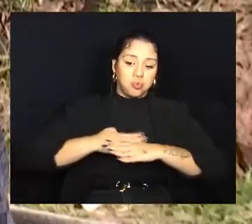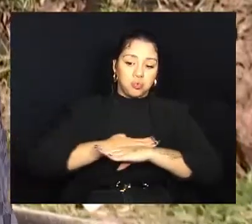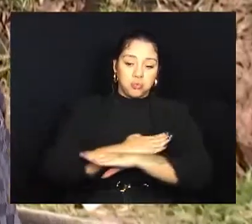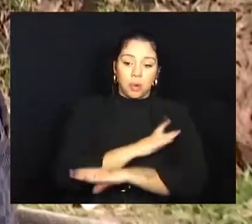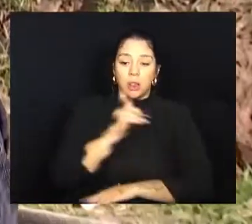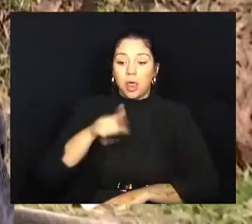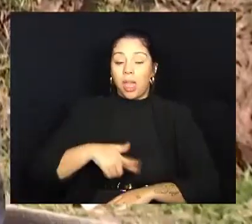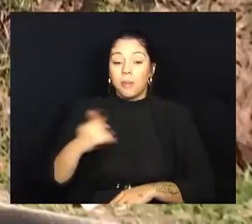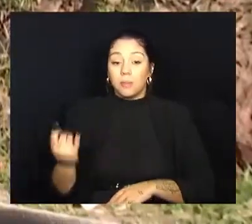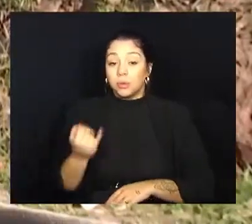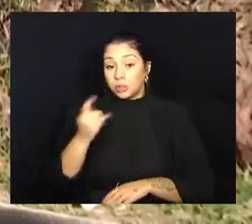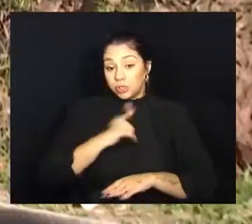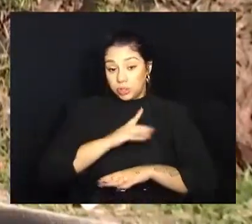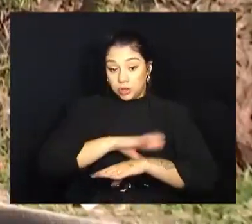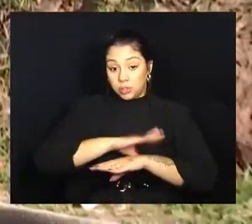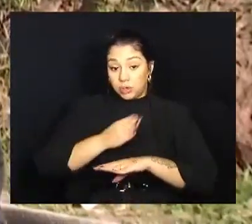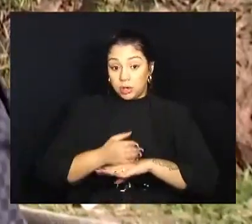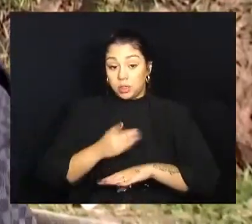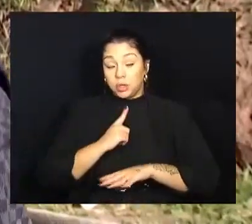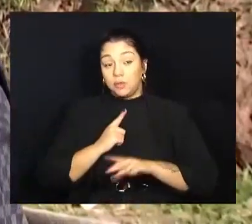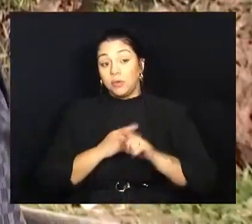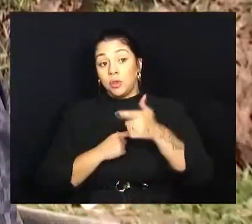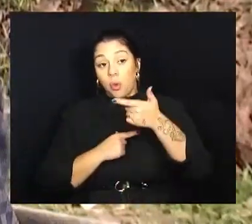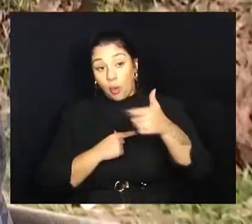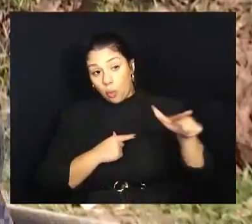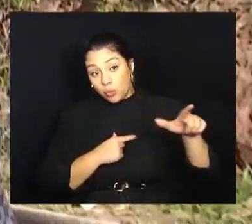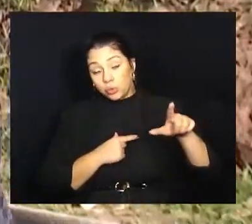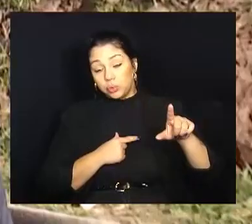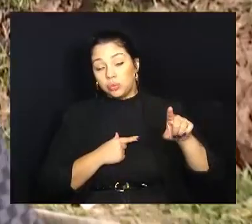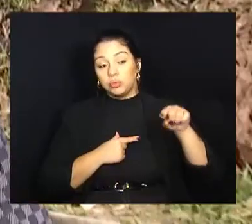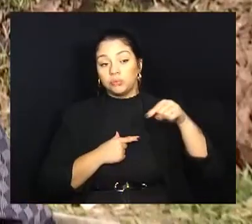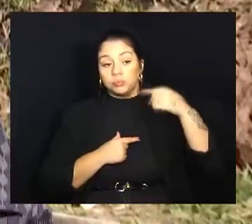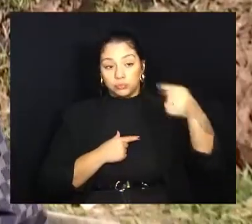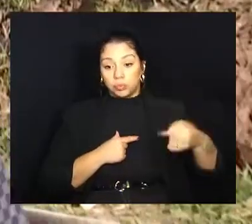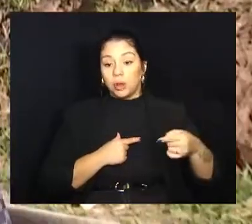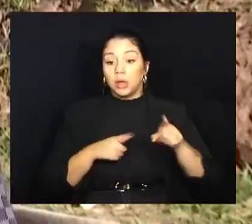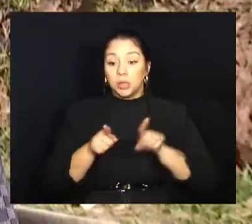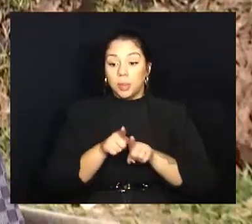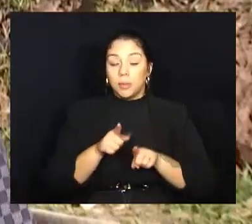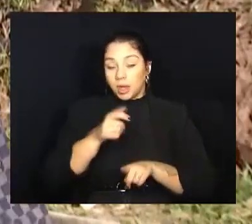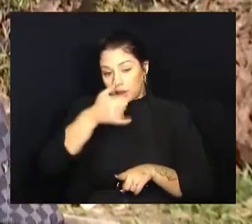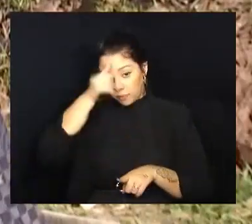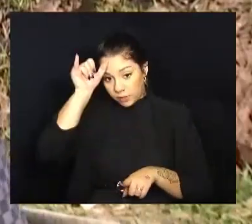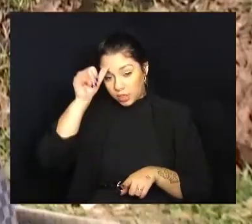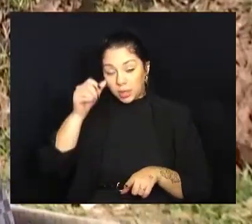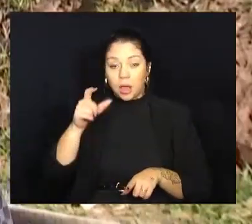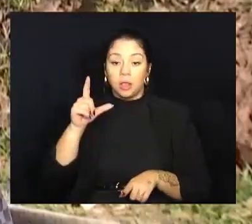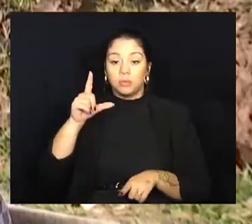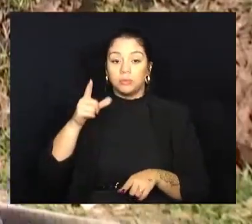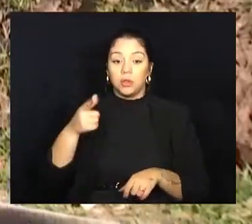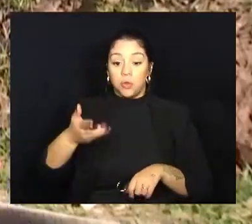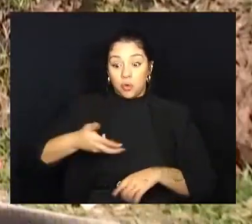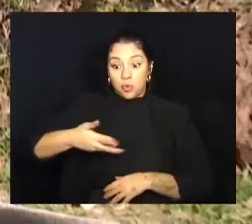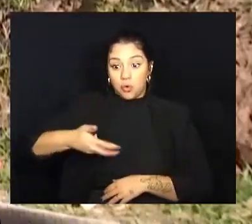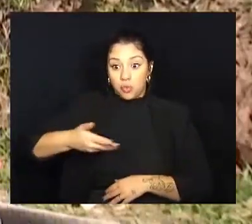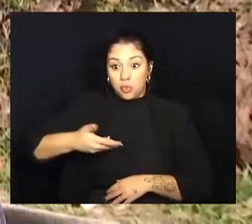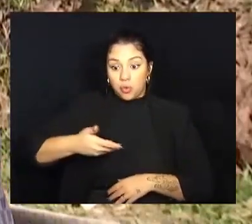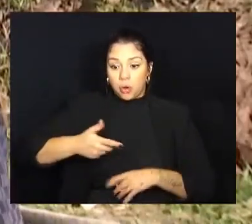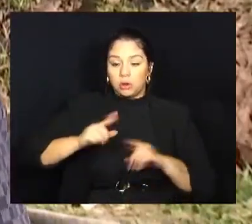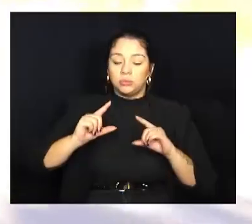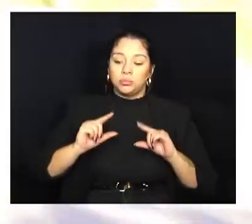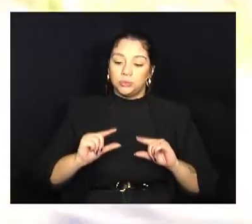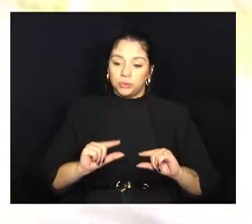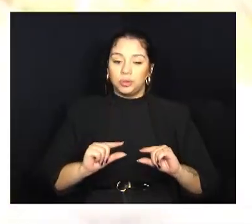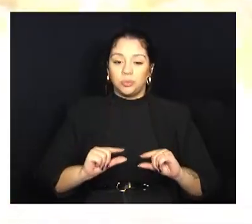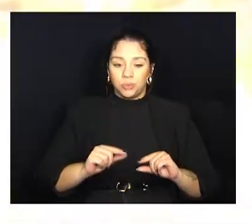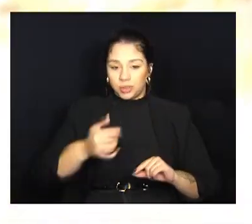importância essa lombada aqui, foi feita outra na parte de cima também, para que diminuísse a velocidade, para evitar grandes acidentes